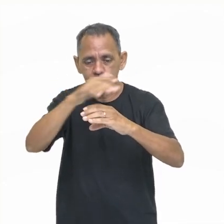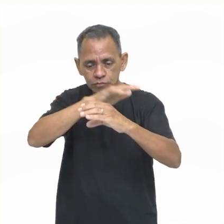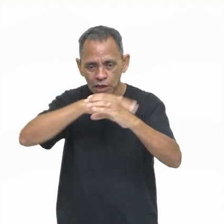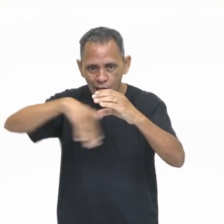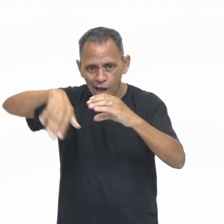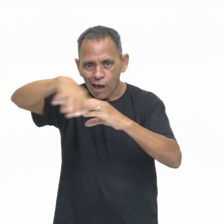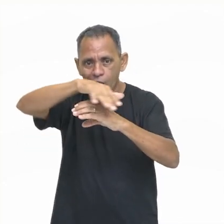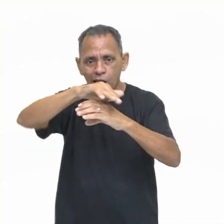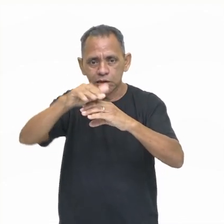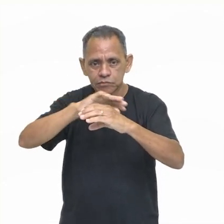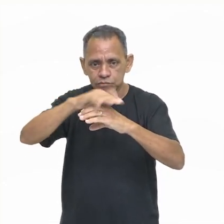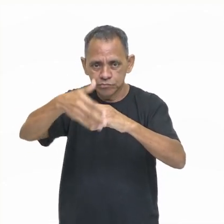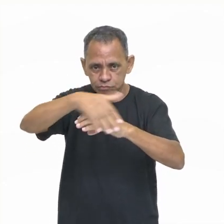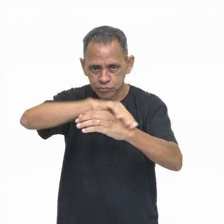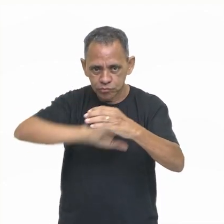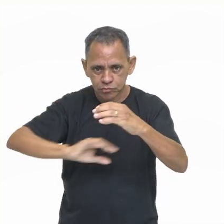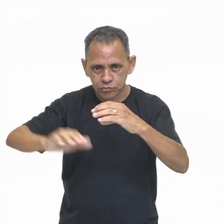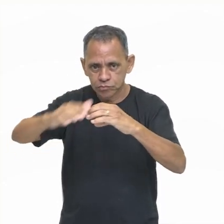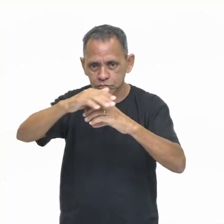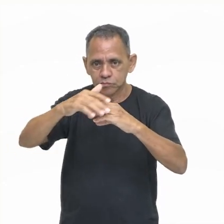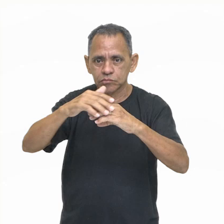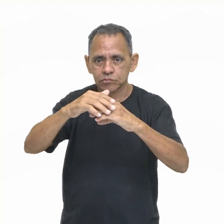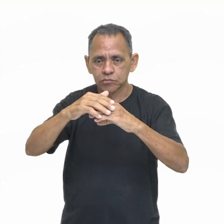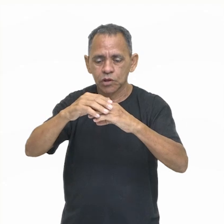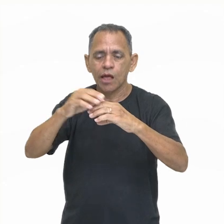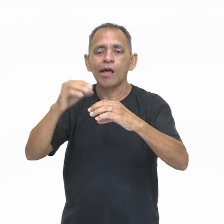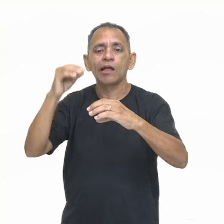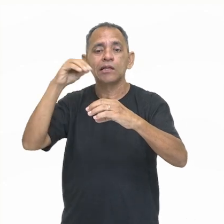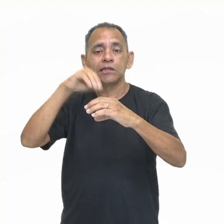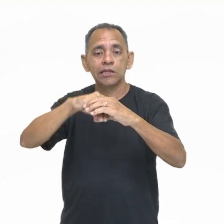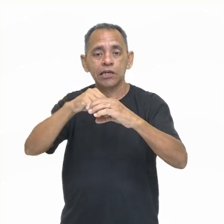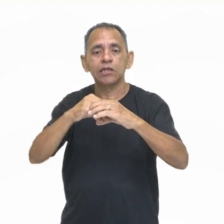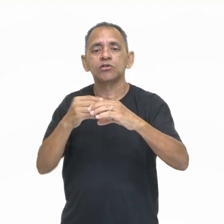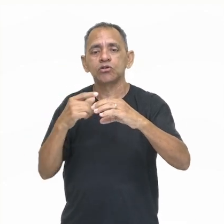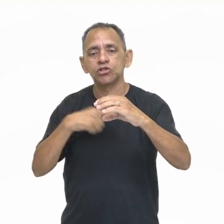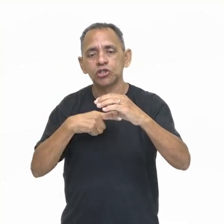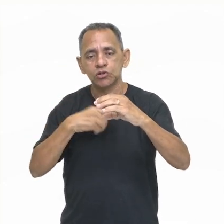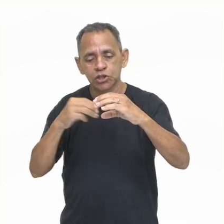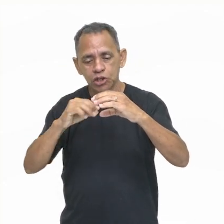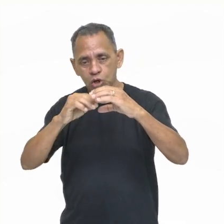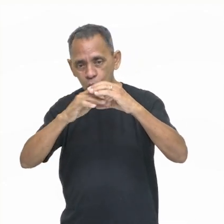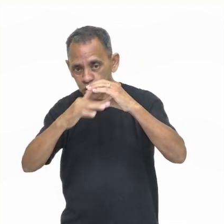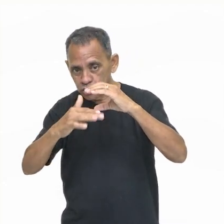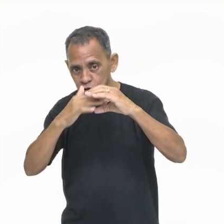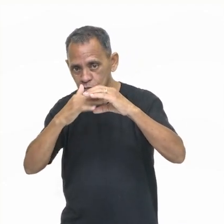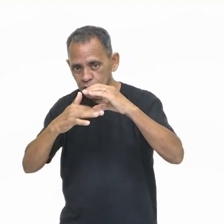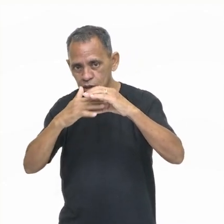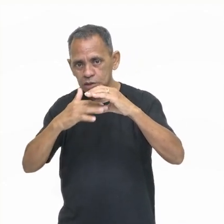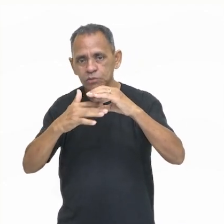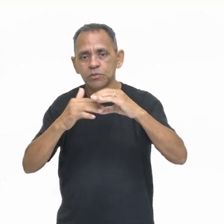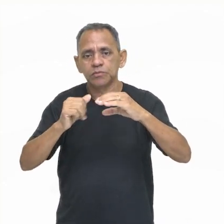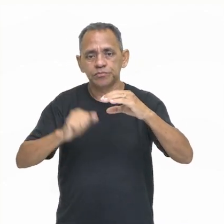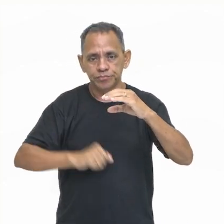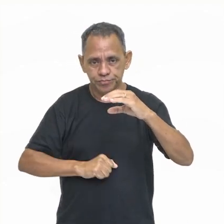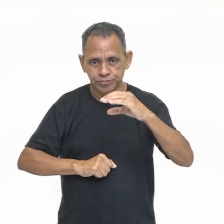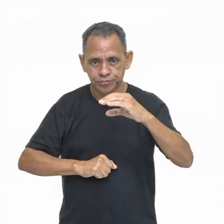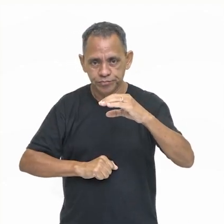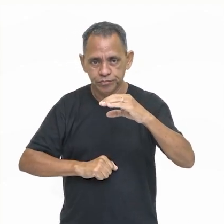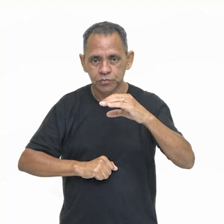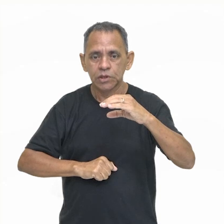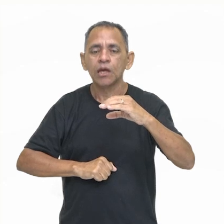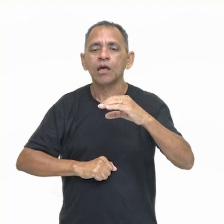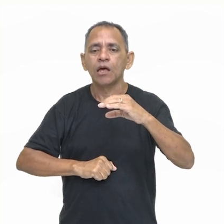da célula, nós temos o citoplasma. Então, a gente acha que é algo simples, mas quando a gente